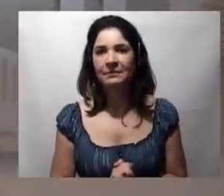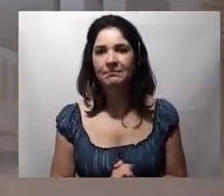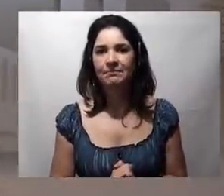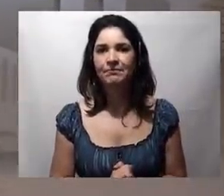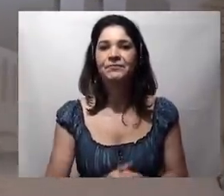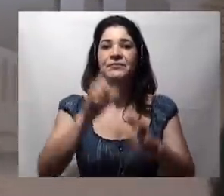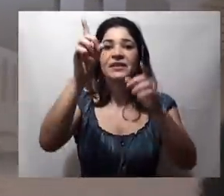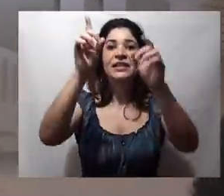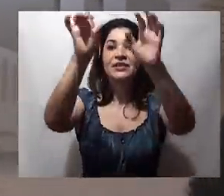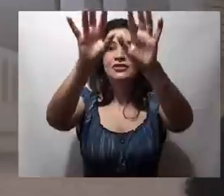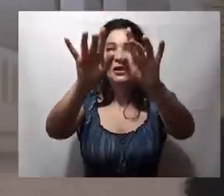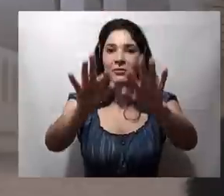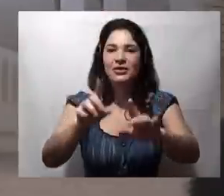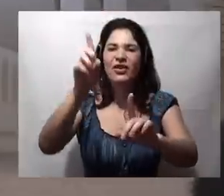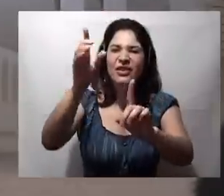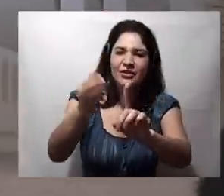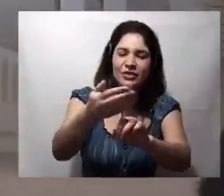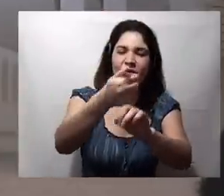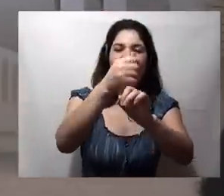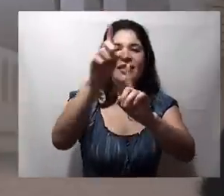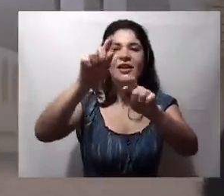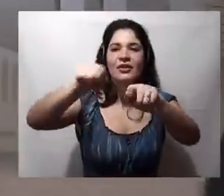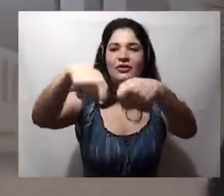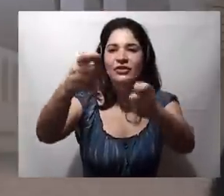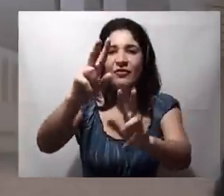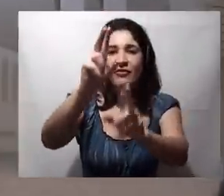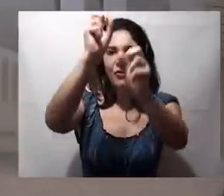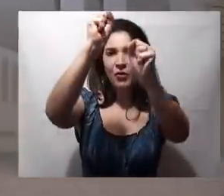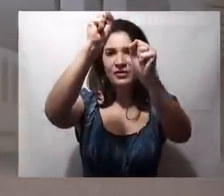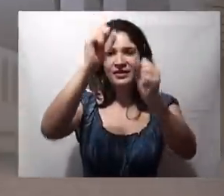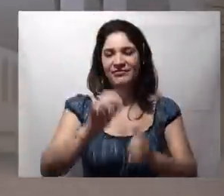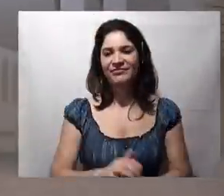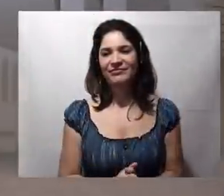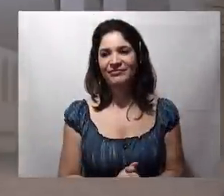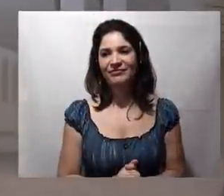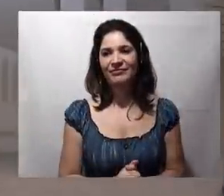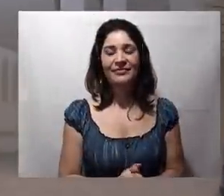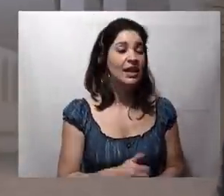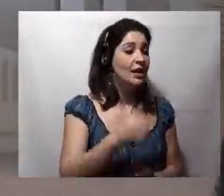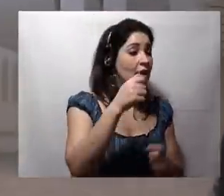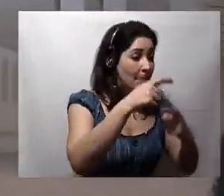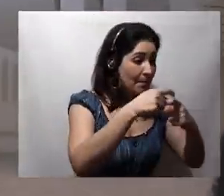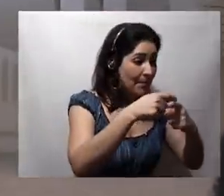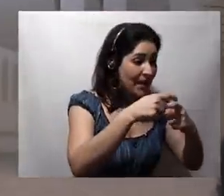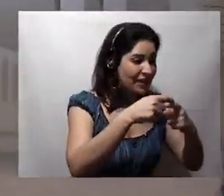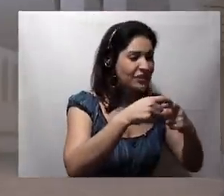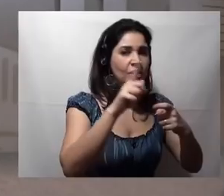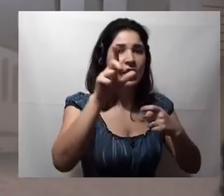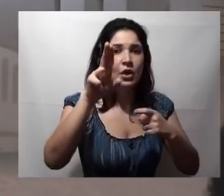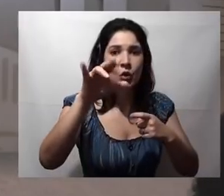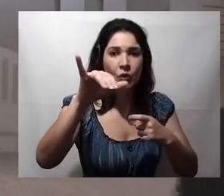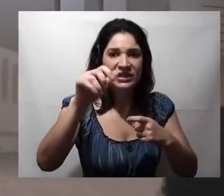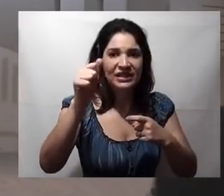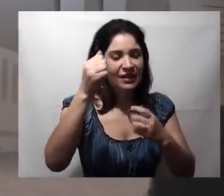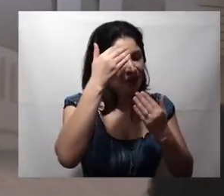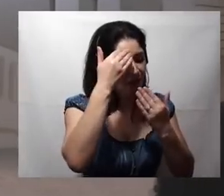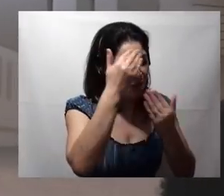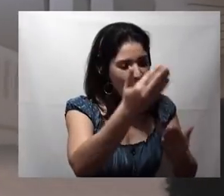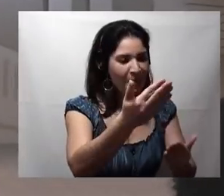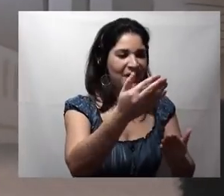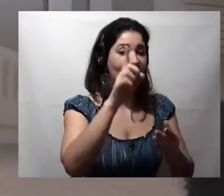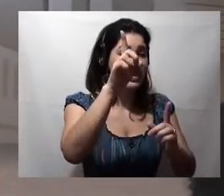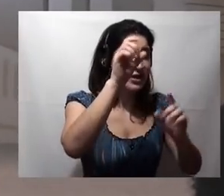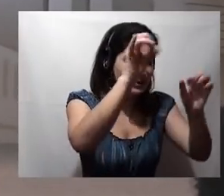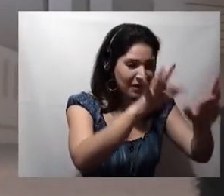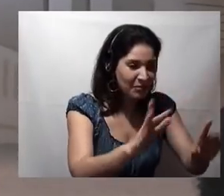eu e deus te abençoar deus te guardar deus fortalecer mais uma vez toda luciano obrigado pela sua palavra de gratidão que